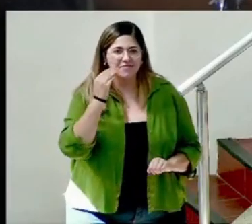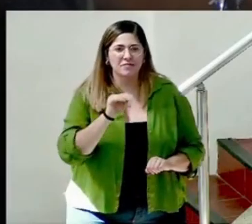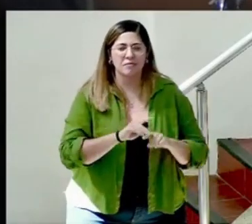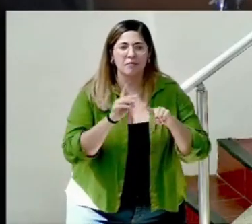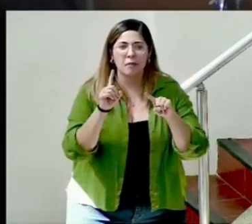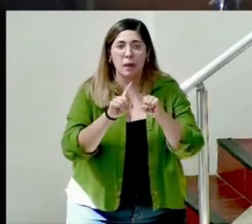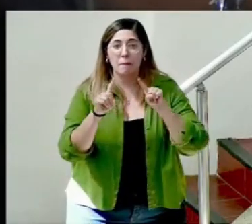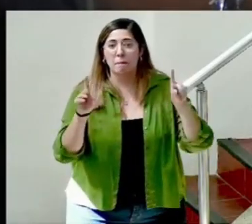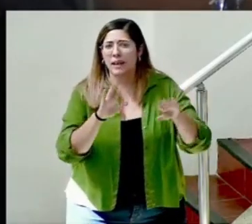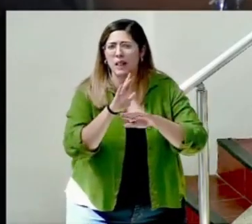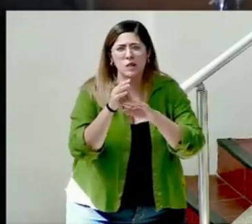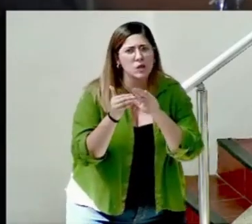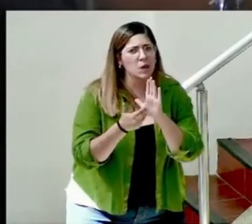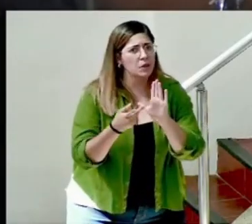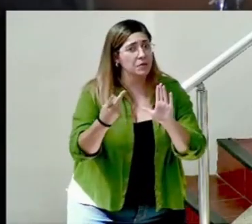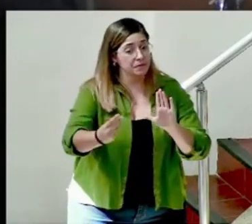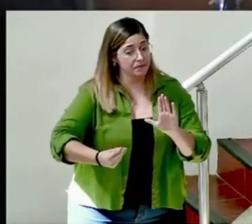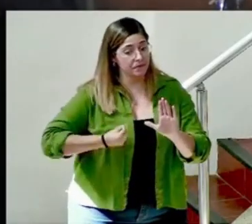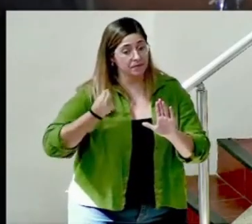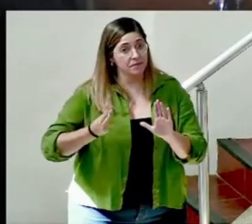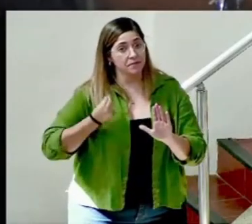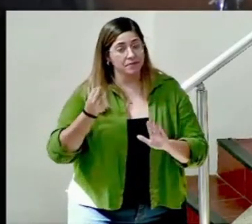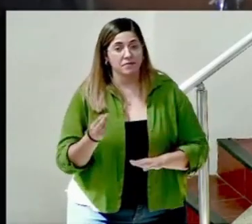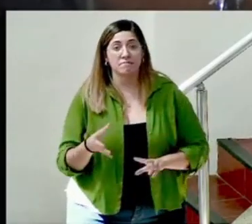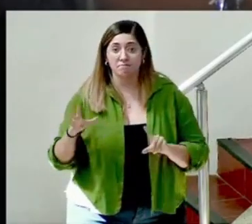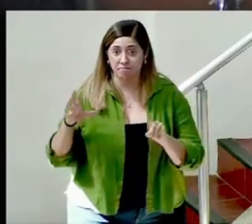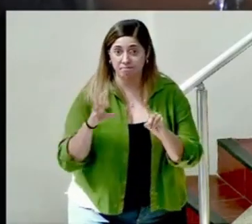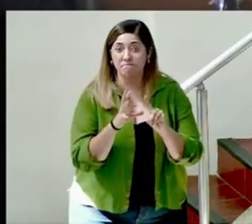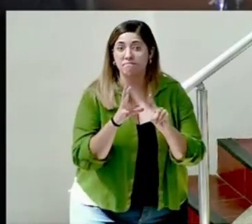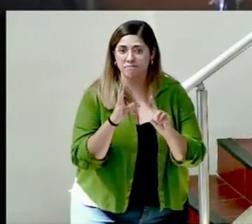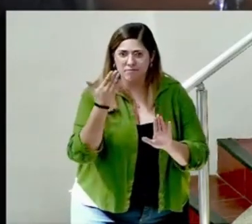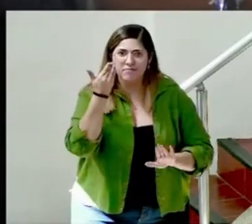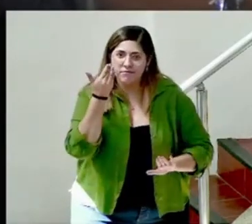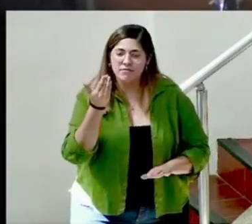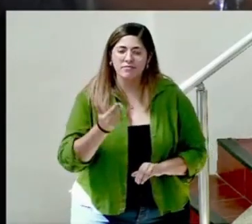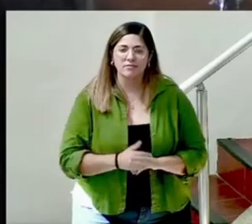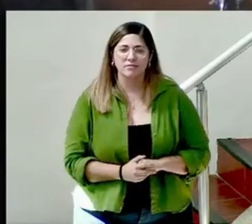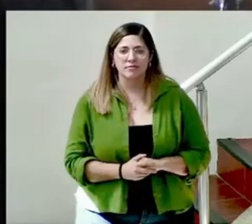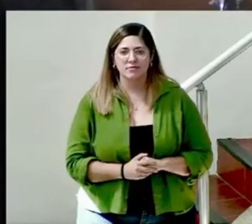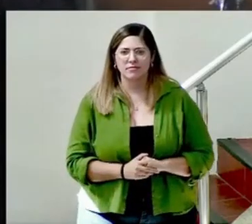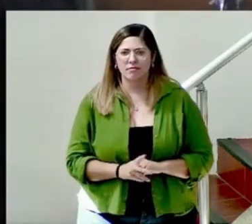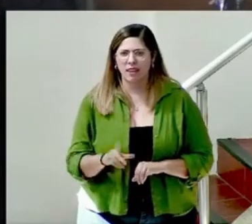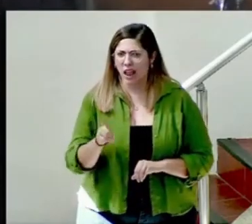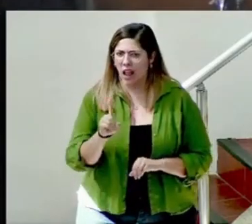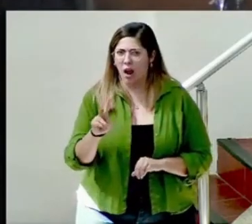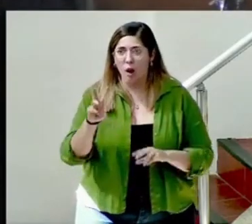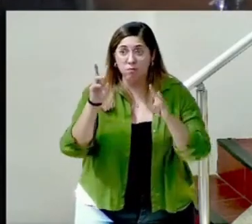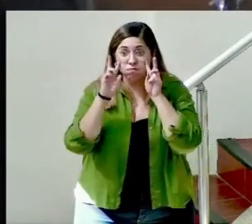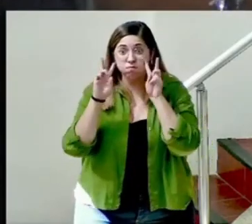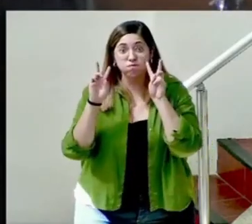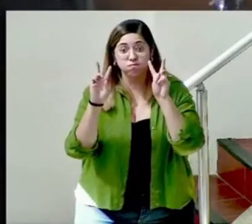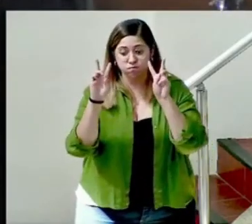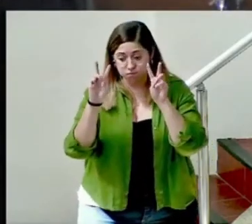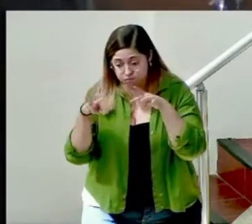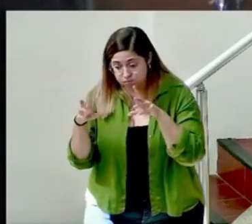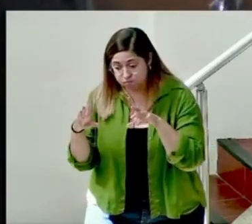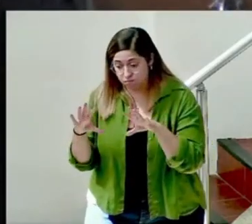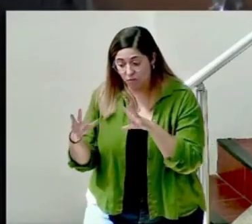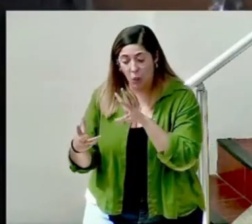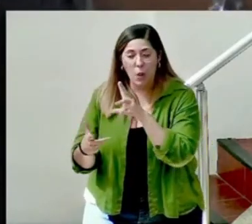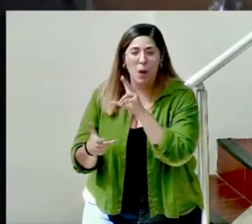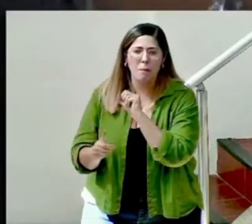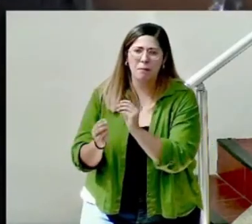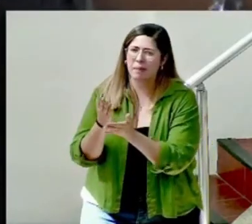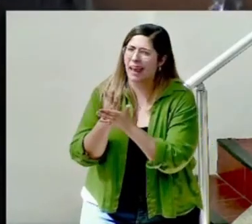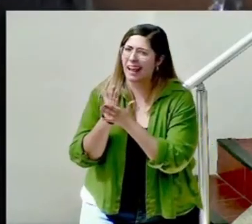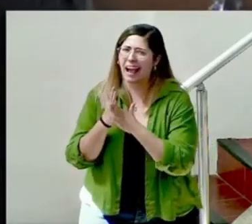afeta todo o restante da vida. Por isso, queridos, não ponham os seus olhos nas coisas